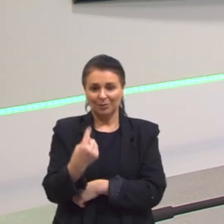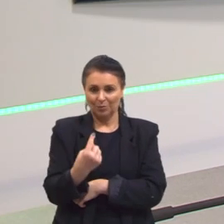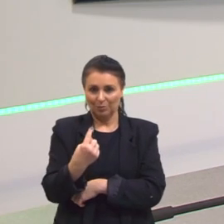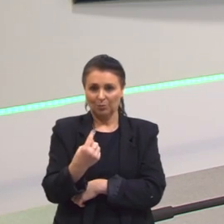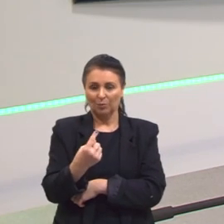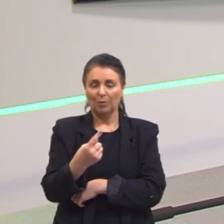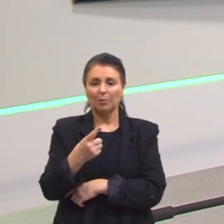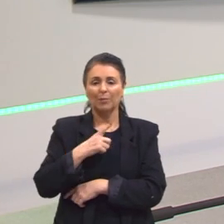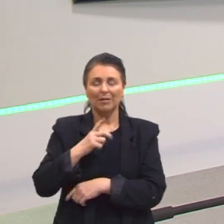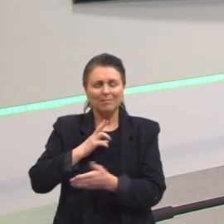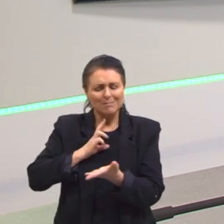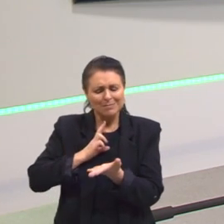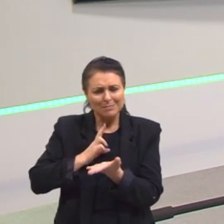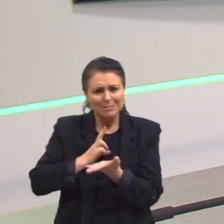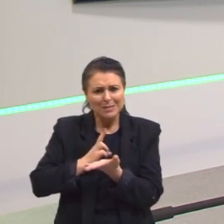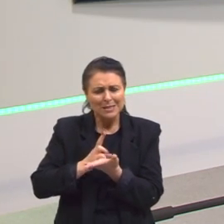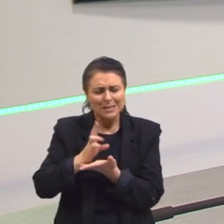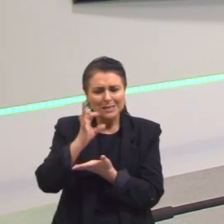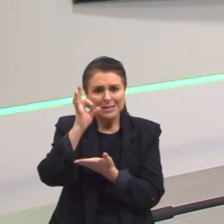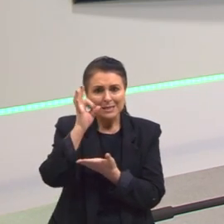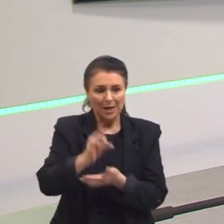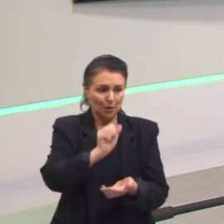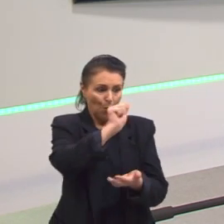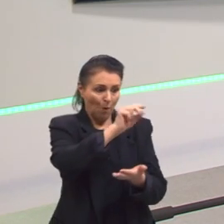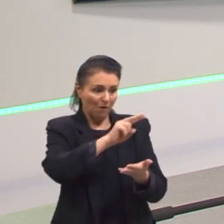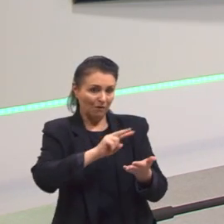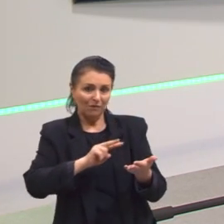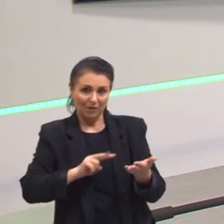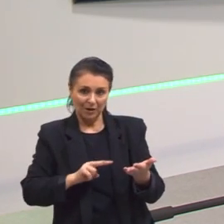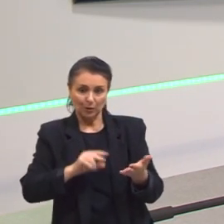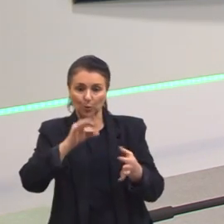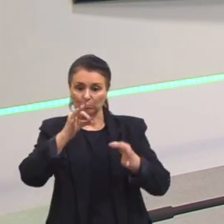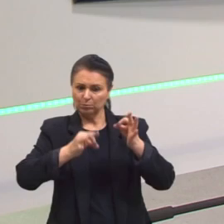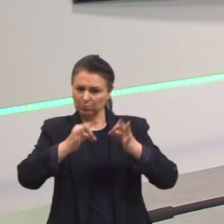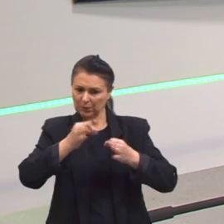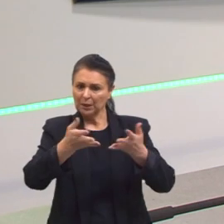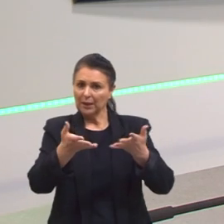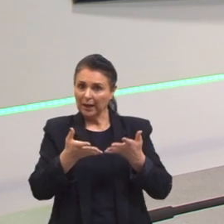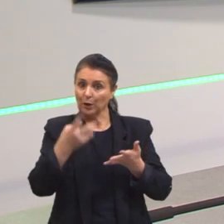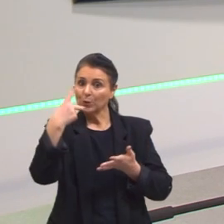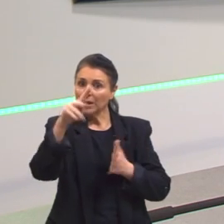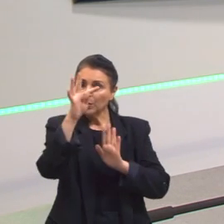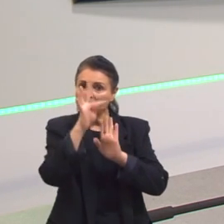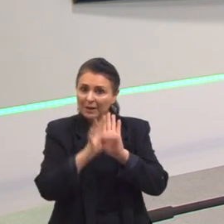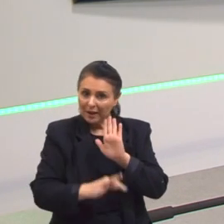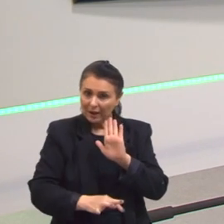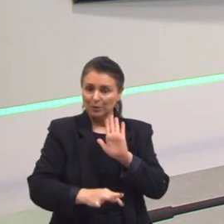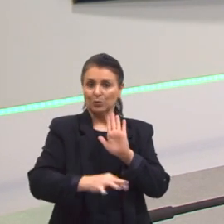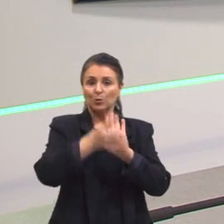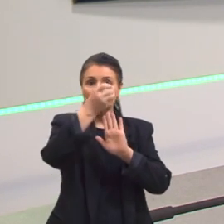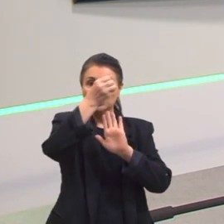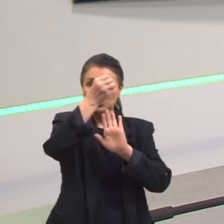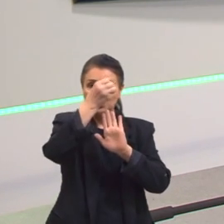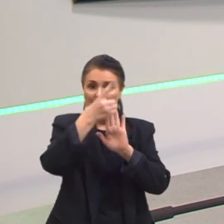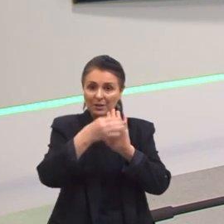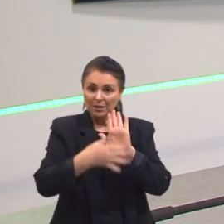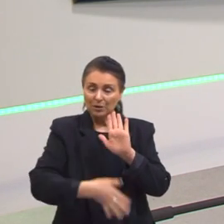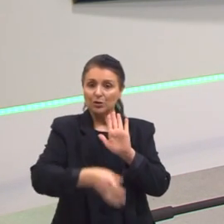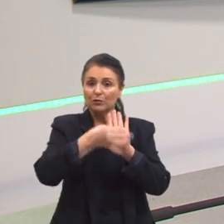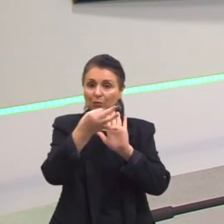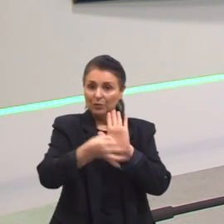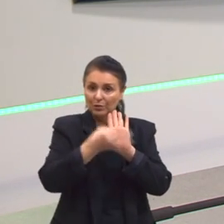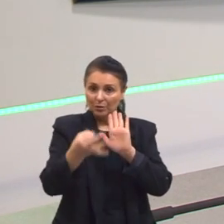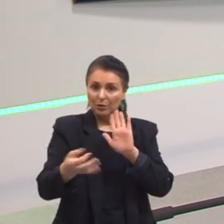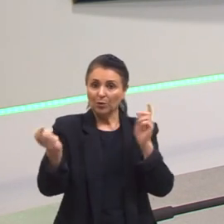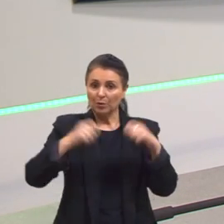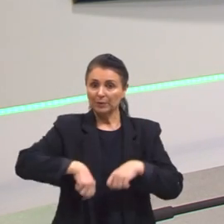para seguir a risca o que o corretor pede de TI da tua redação do teu texto dissertativo argumentativo competência